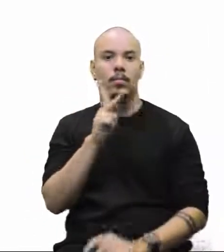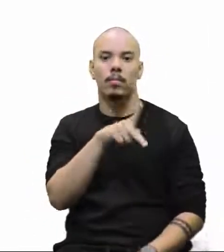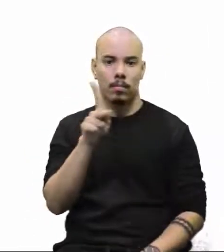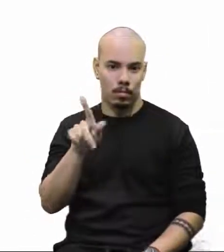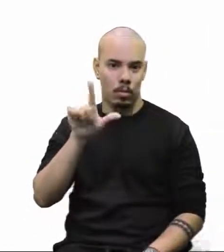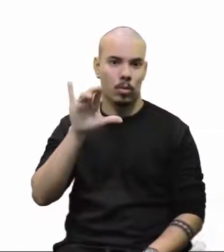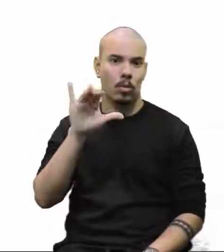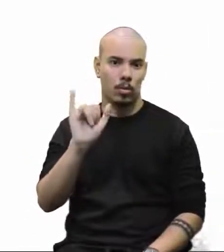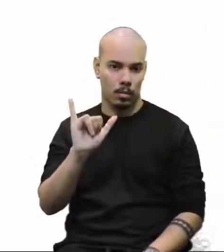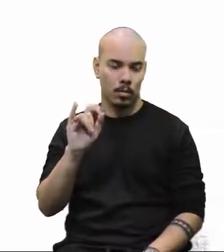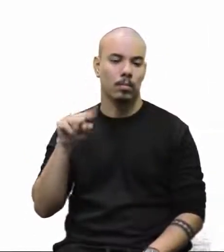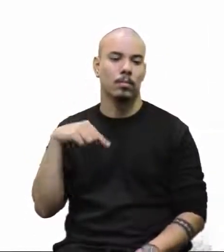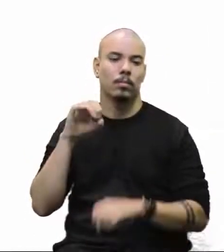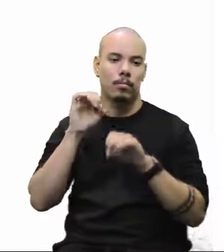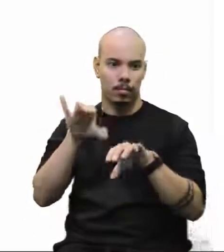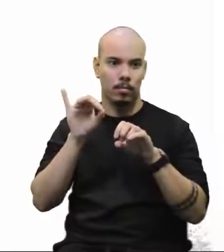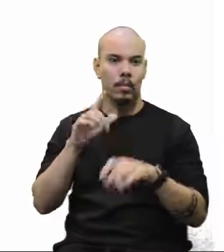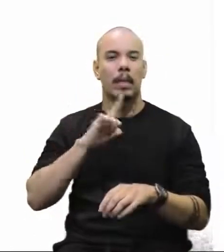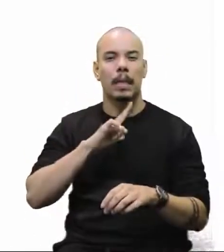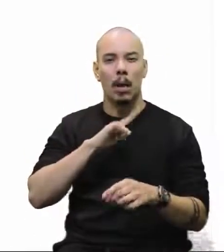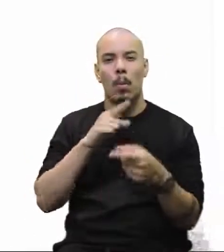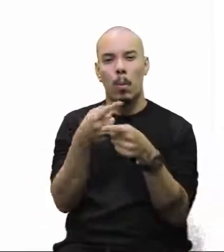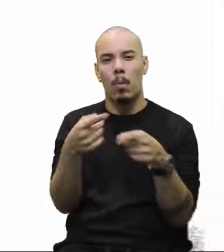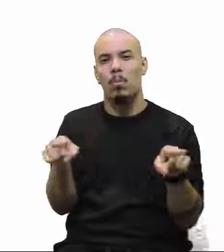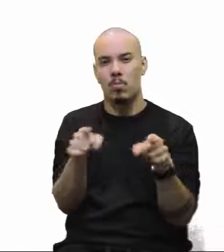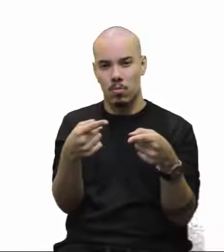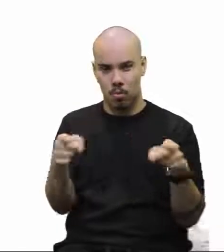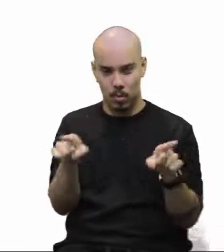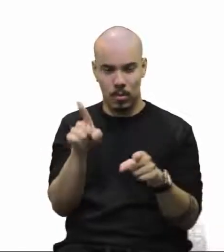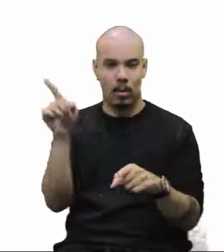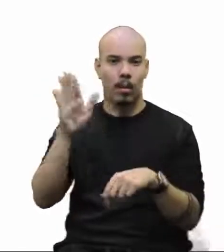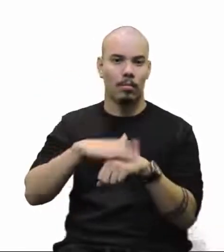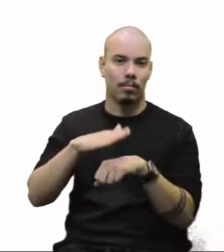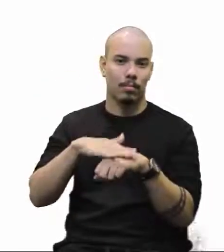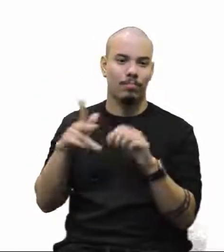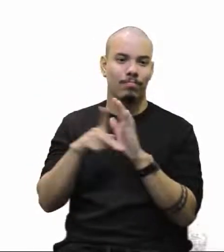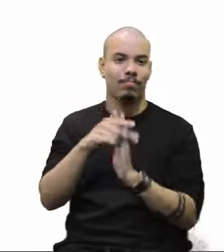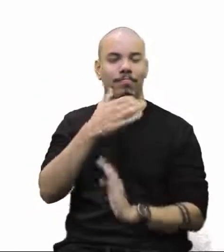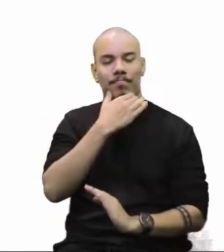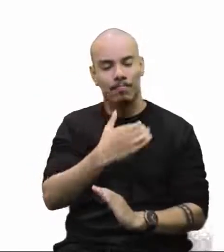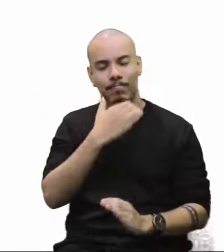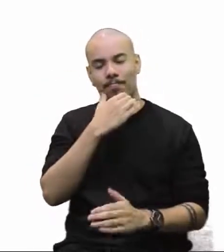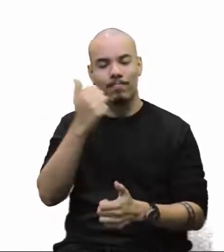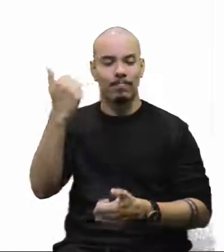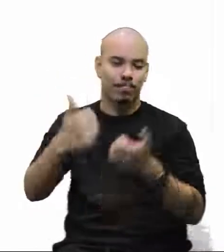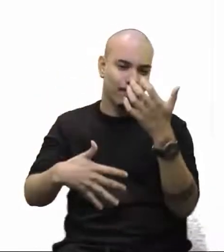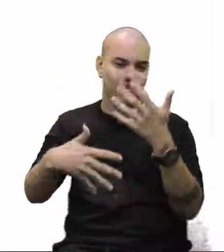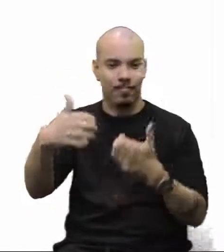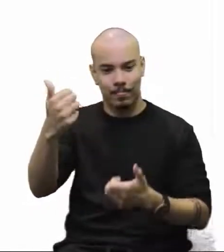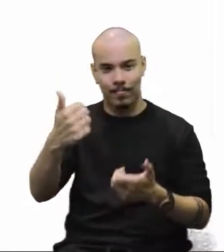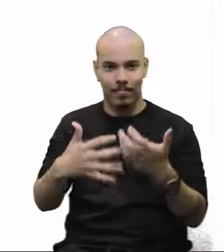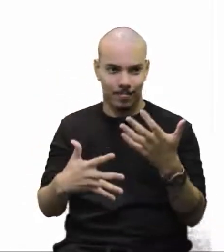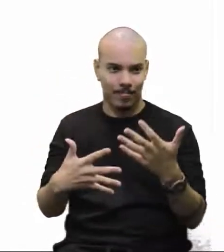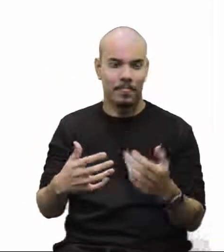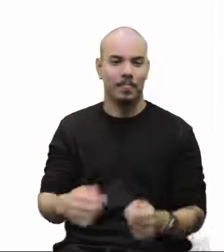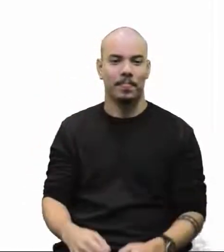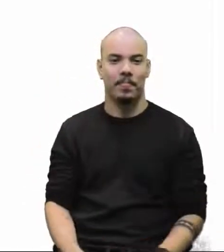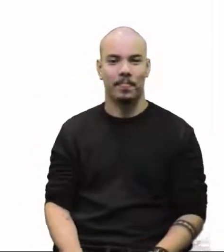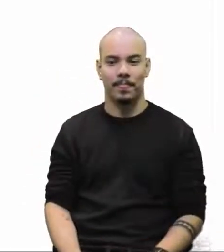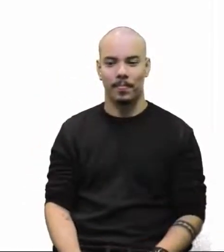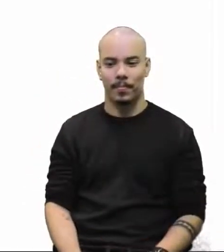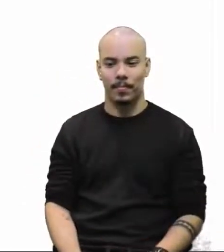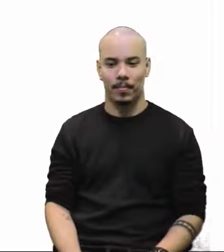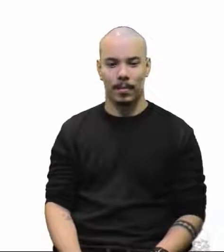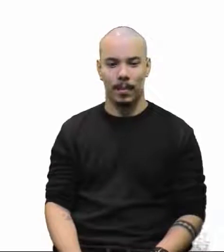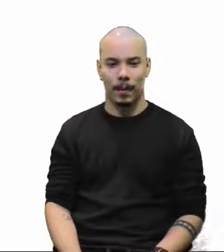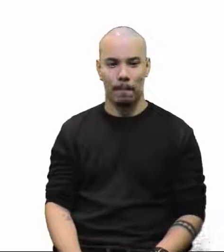primeiro ano, a gente brinca com isso. Tem a música até, o Jingle Bell, que ela canta, sempre tem os música com Mac mesmo. Olha aí. Pronto, tá aí.